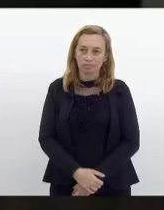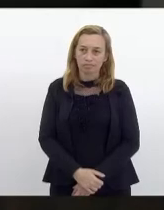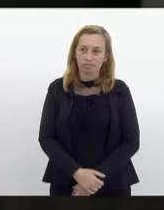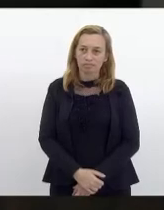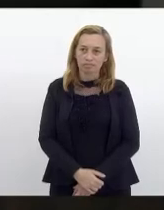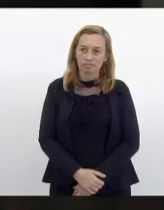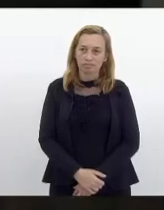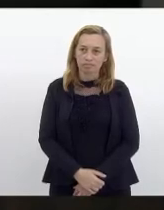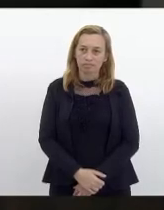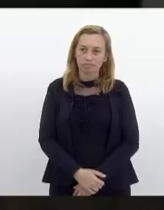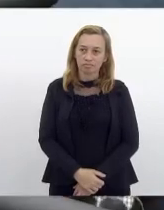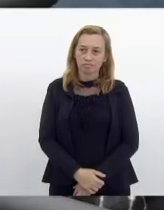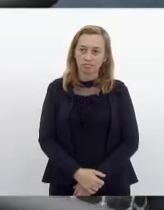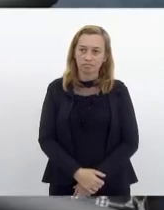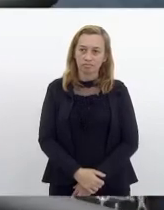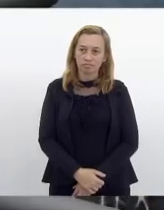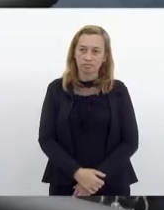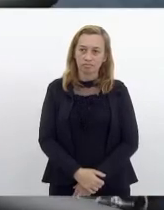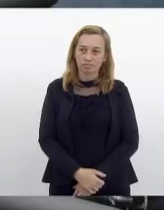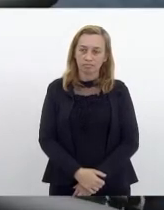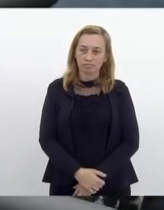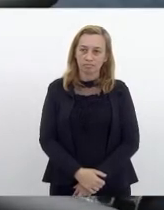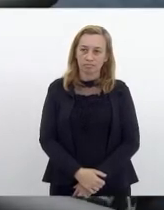Deputada Zeidan.